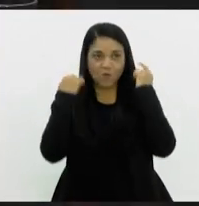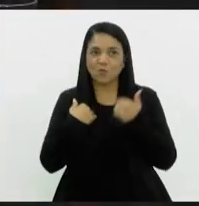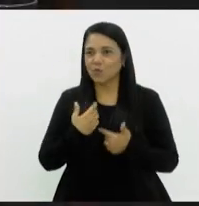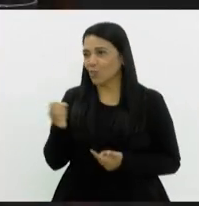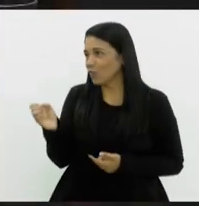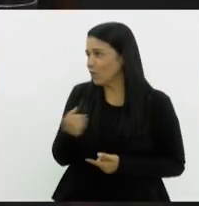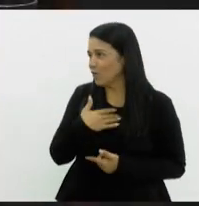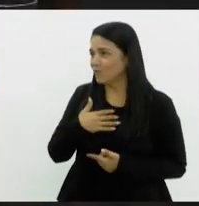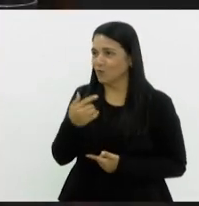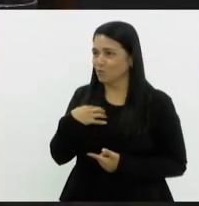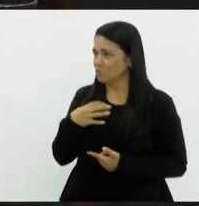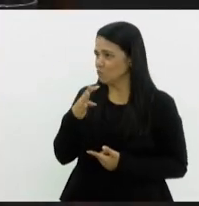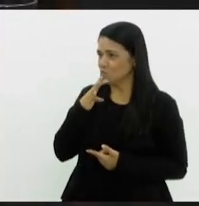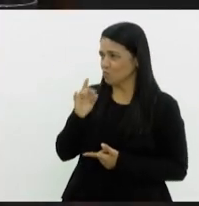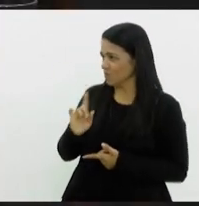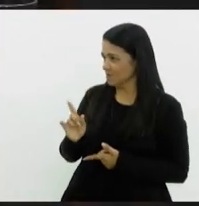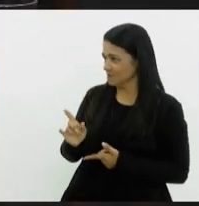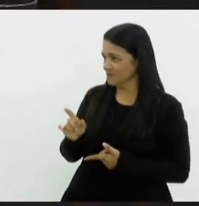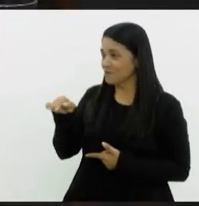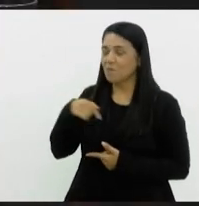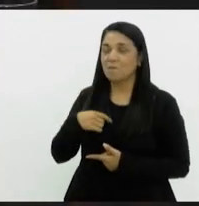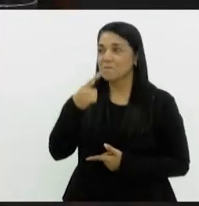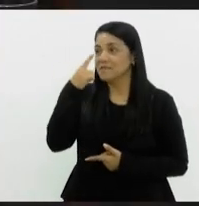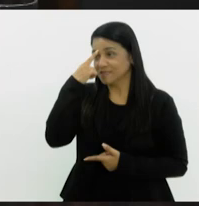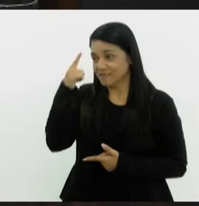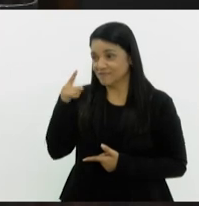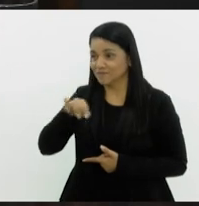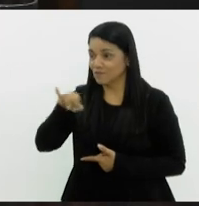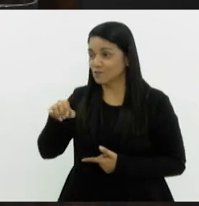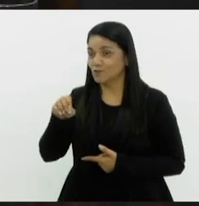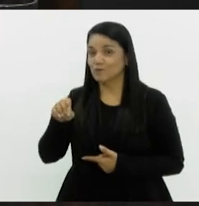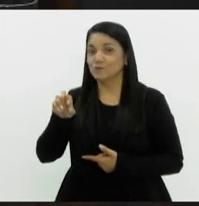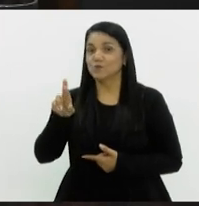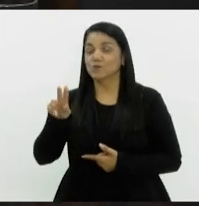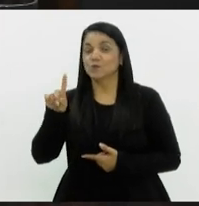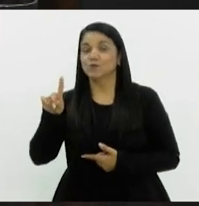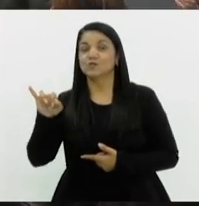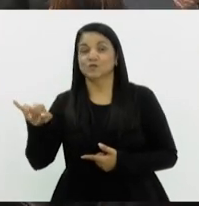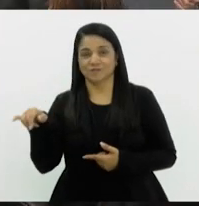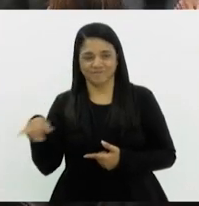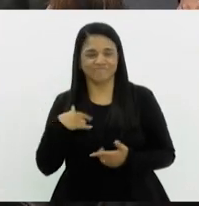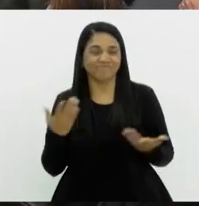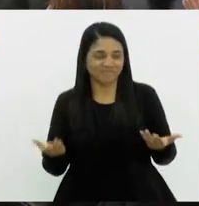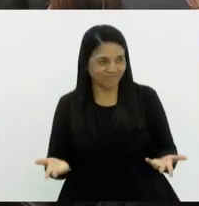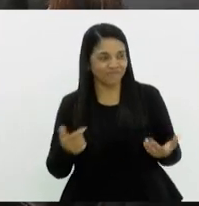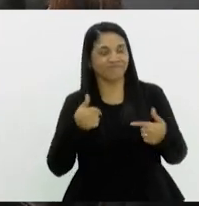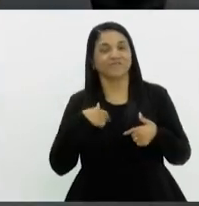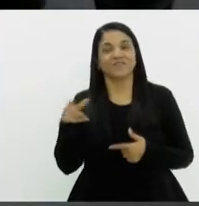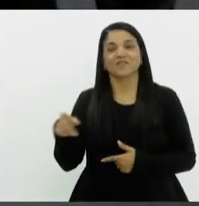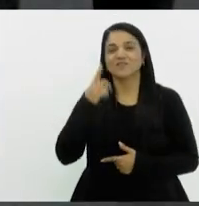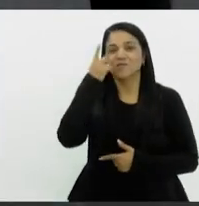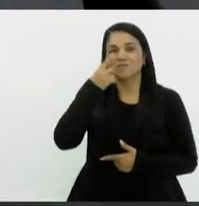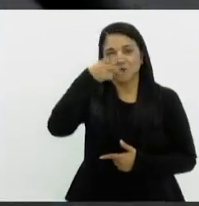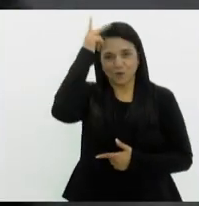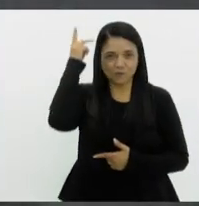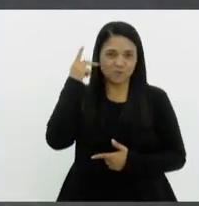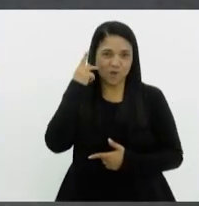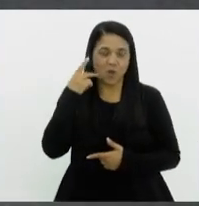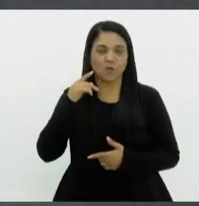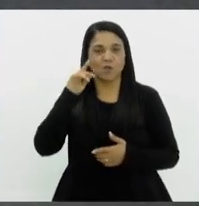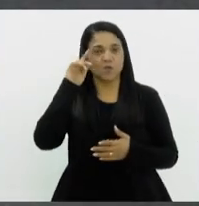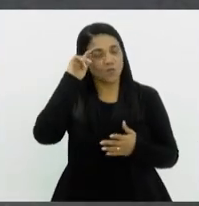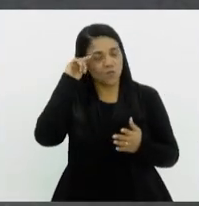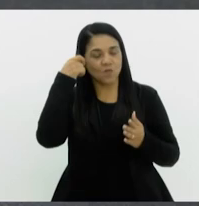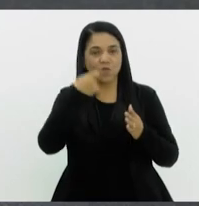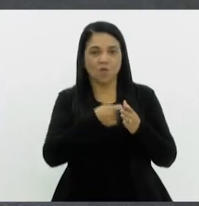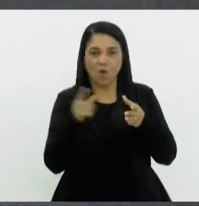consegui. Eu pensei que o senhor era o Jordi. Como o deputado Luiz Paulo disse que eu também sou coautor, mas como